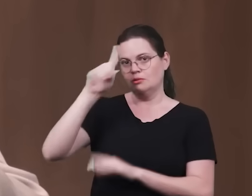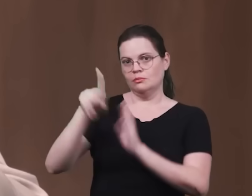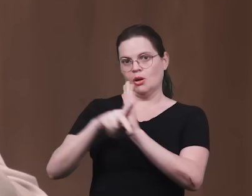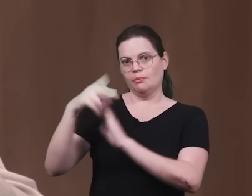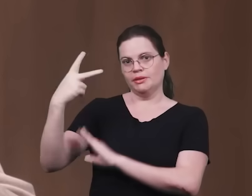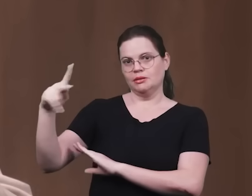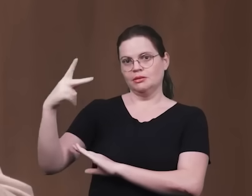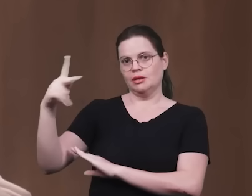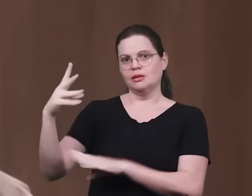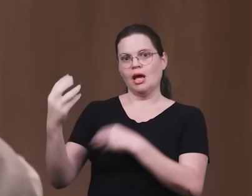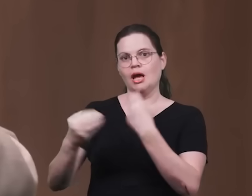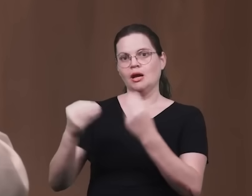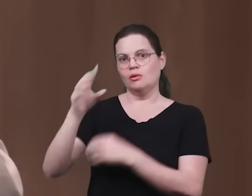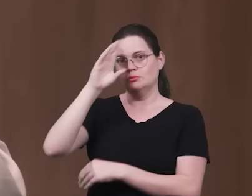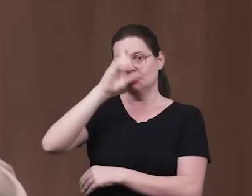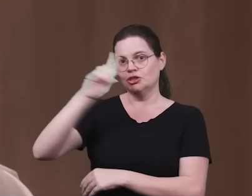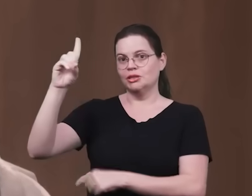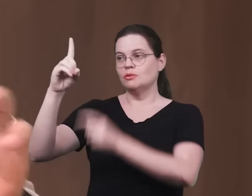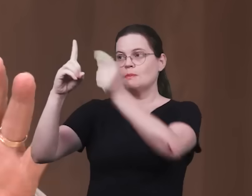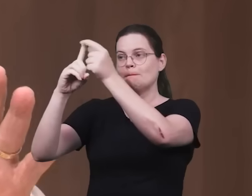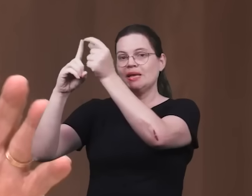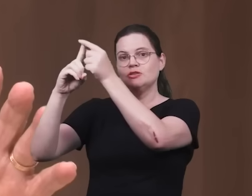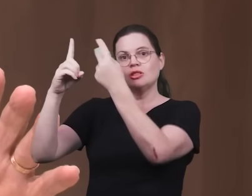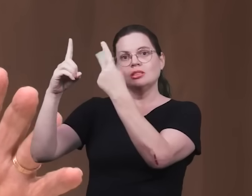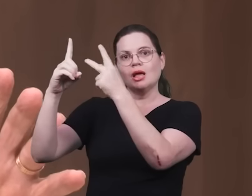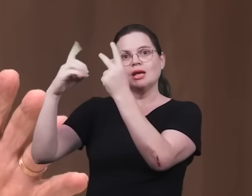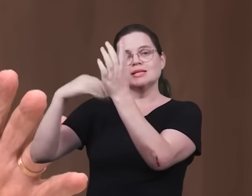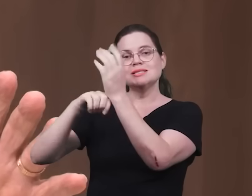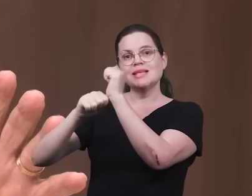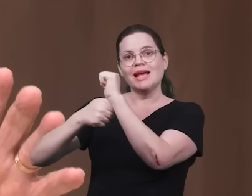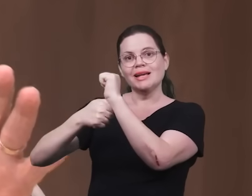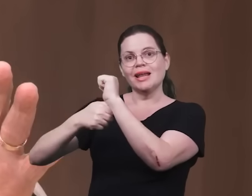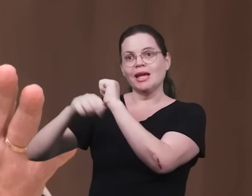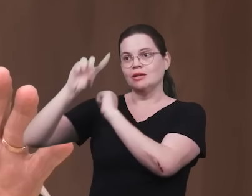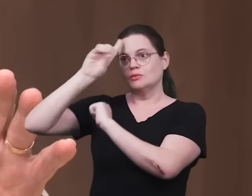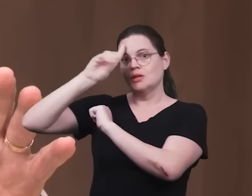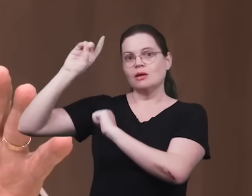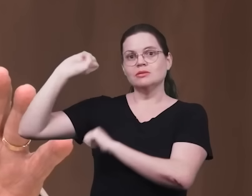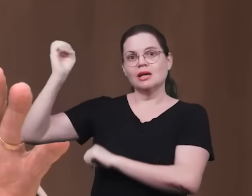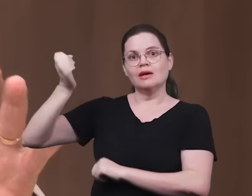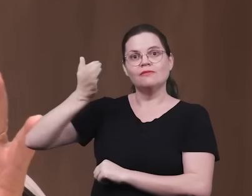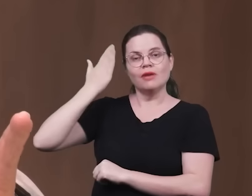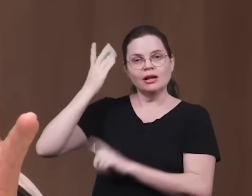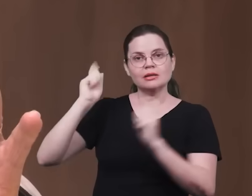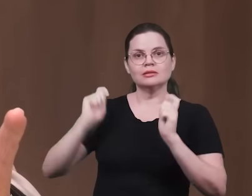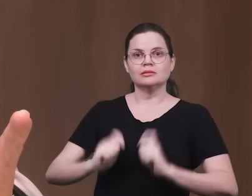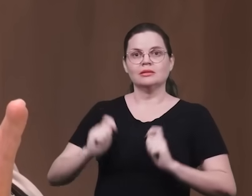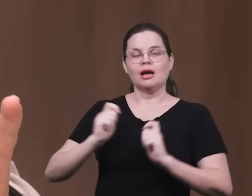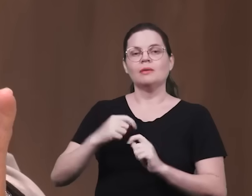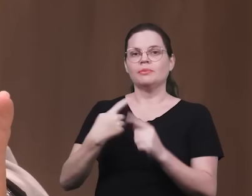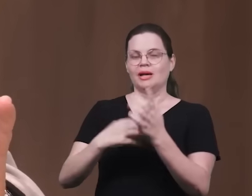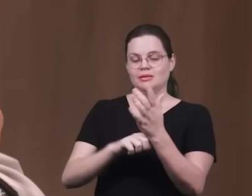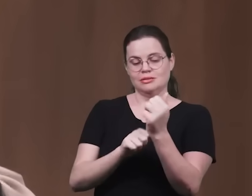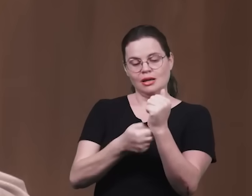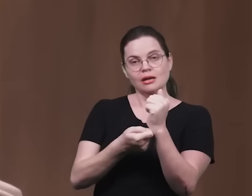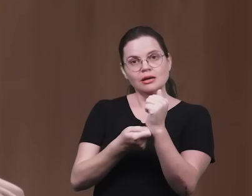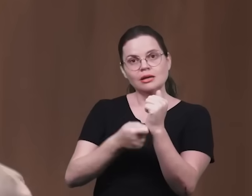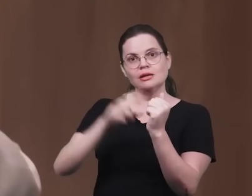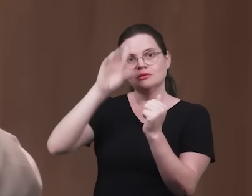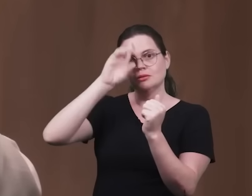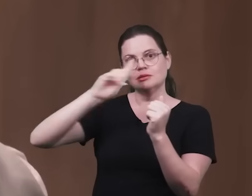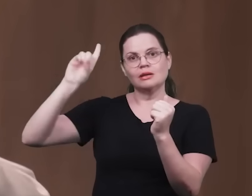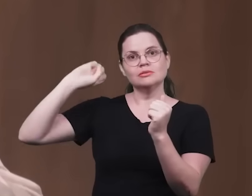maneira como Deus dá a conhecer aquilo que está oculto. Exato. Então, o dom de ciência é exatamente o